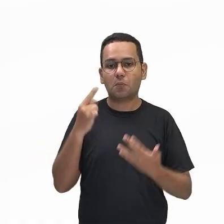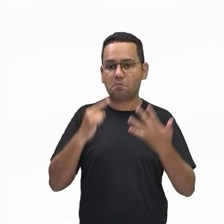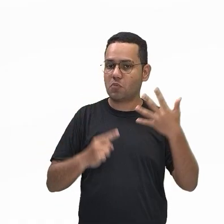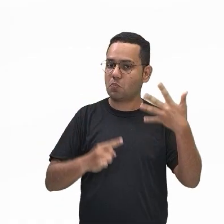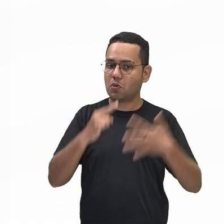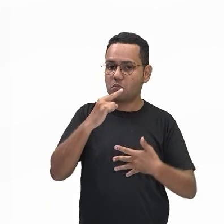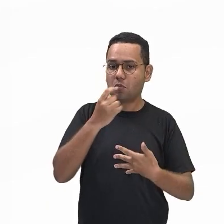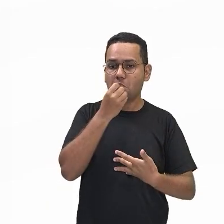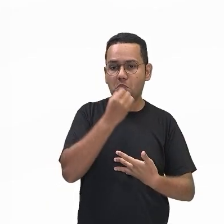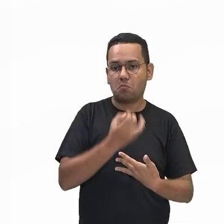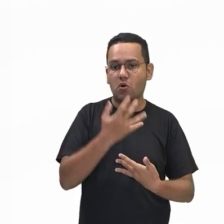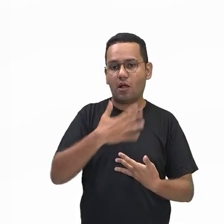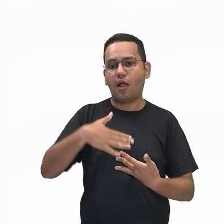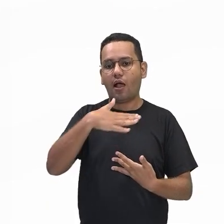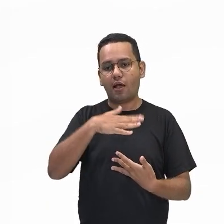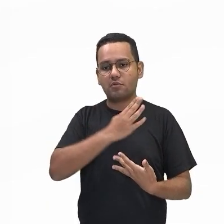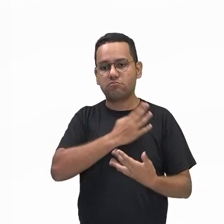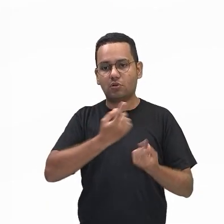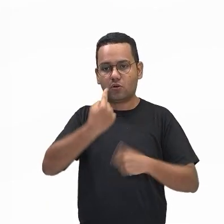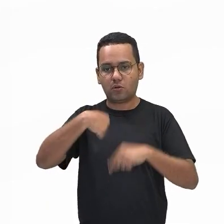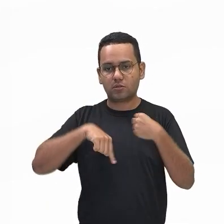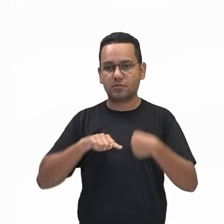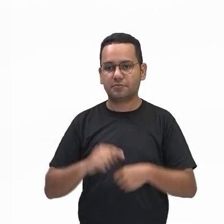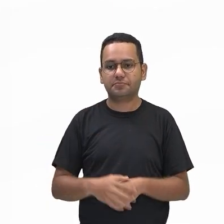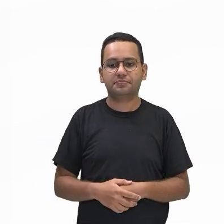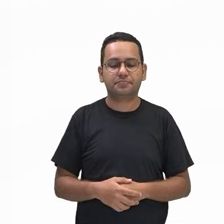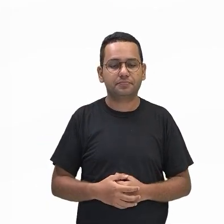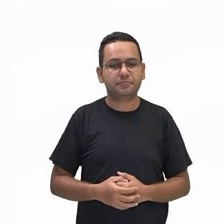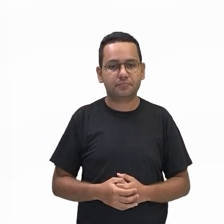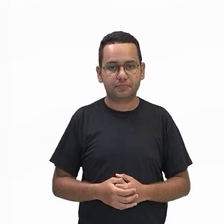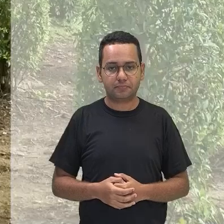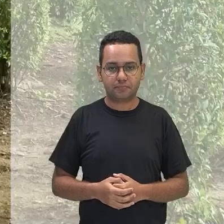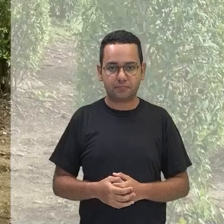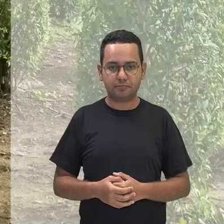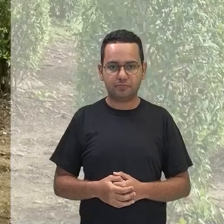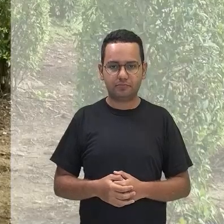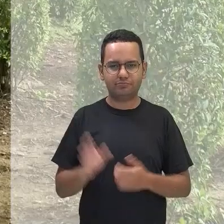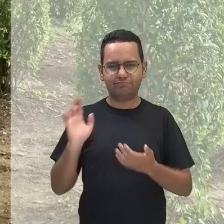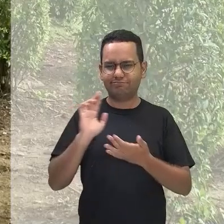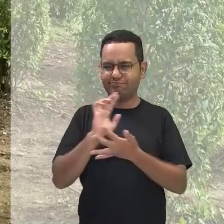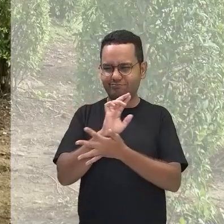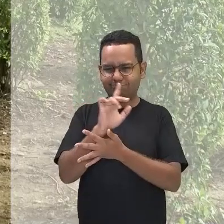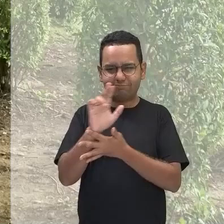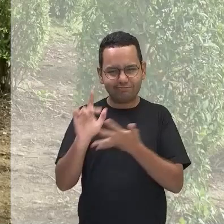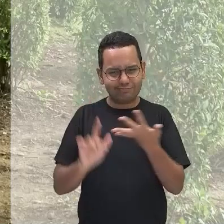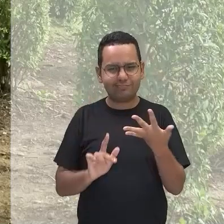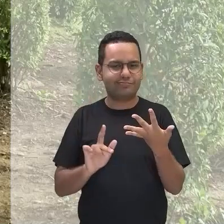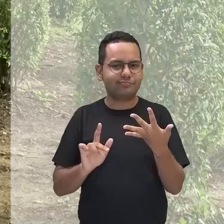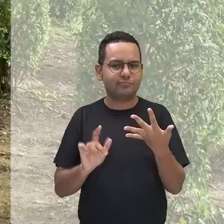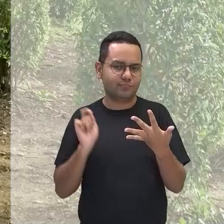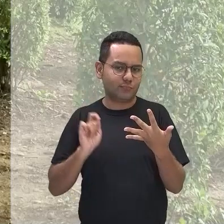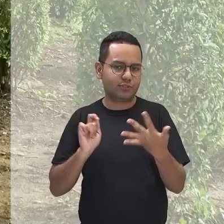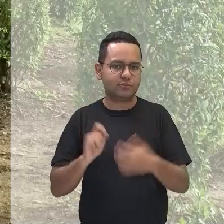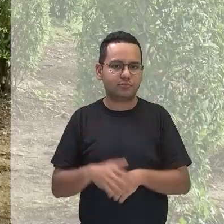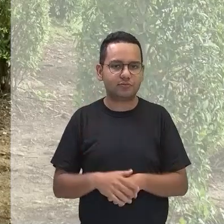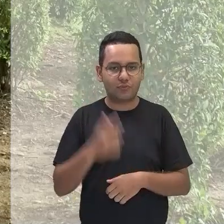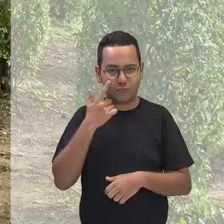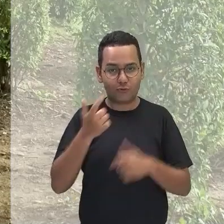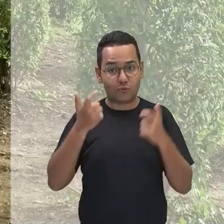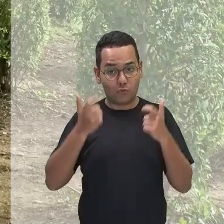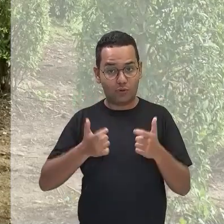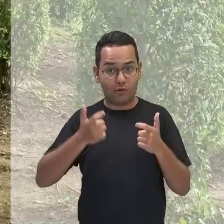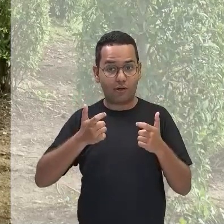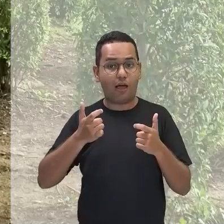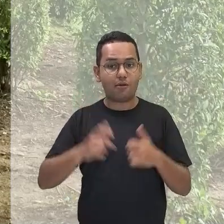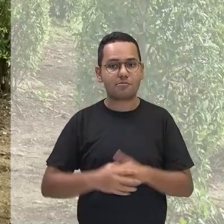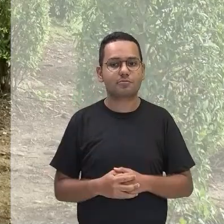para o sistema cardiovascular, né? São muitos benefícios que nós podemos citar. Eu já estou aqui no parque, aqui,